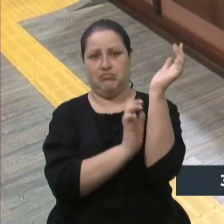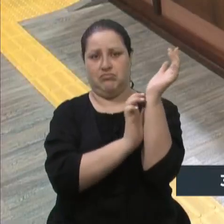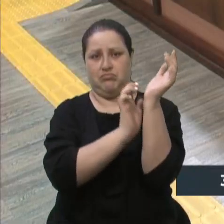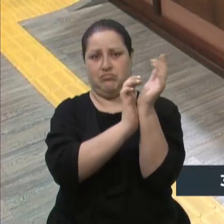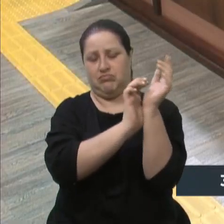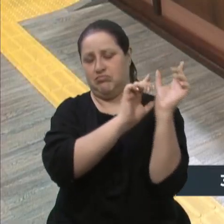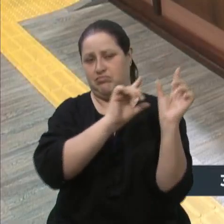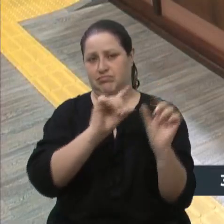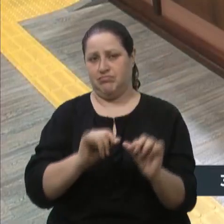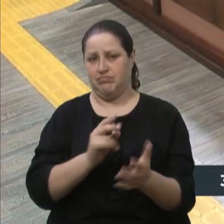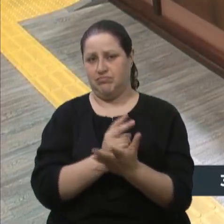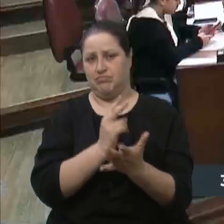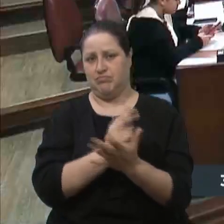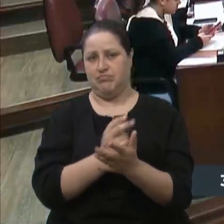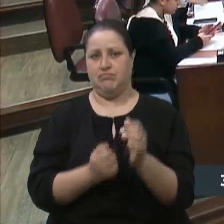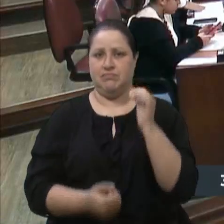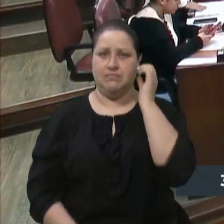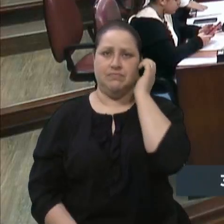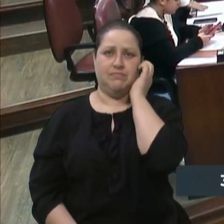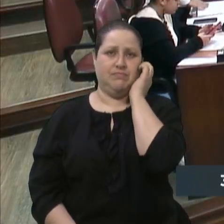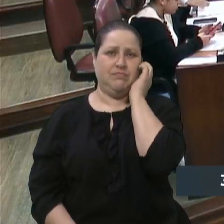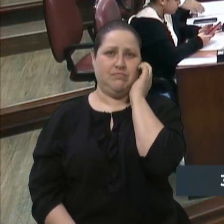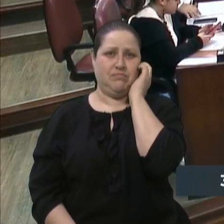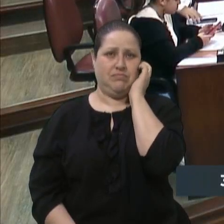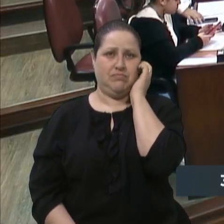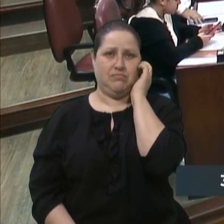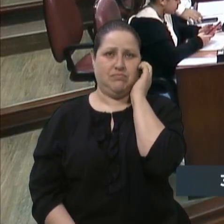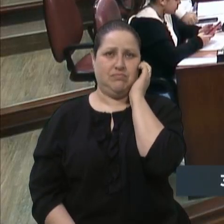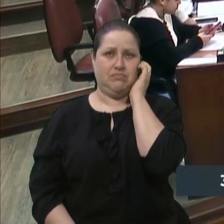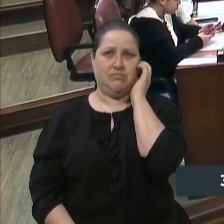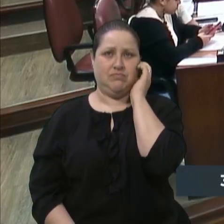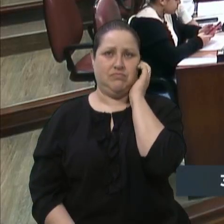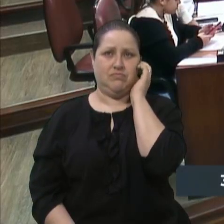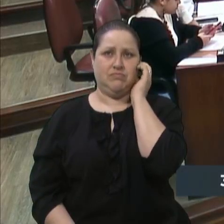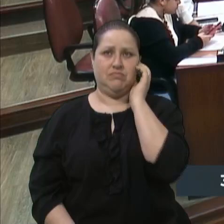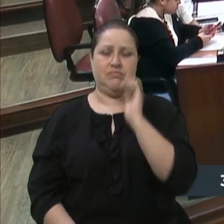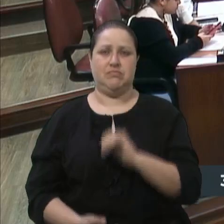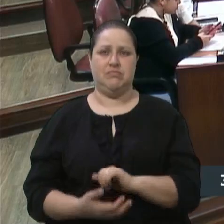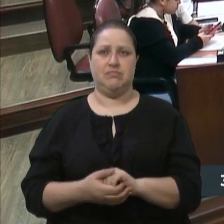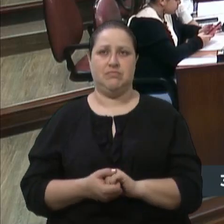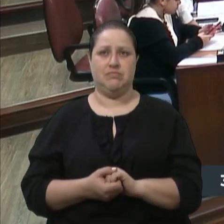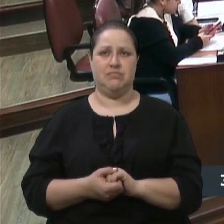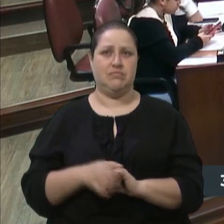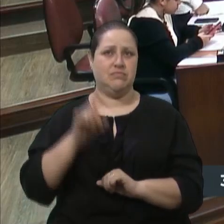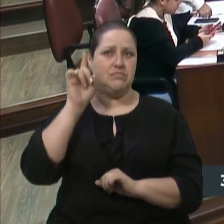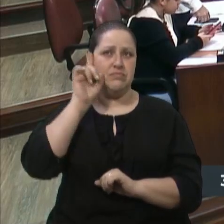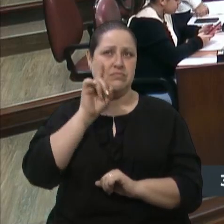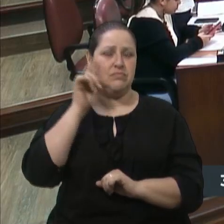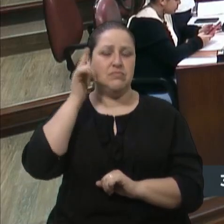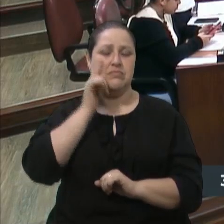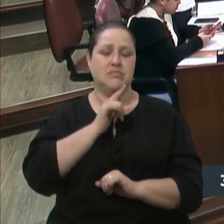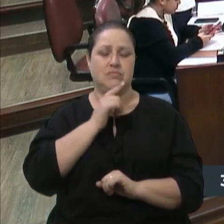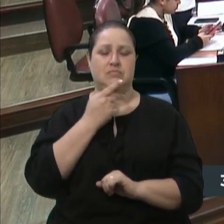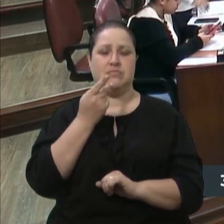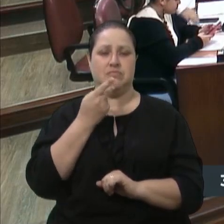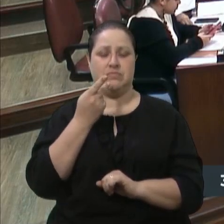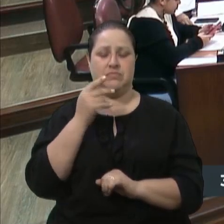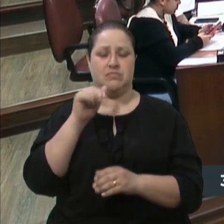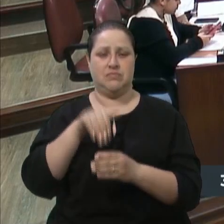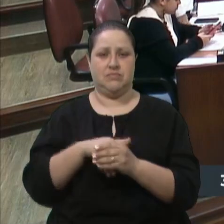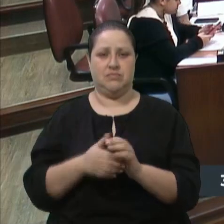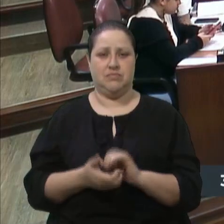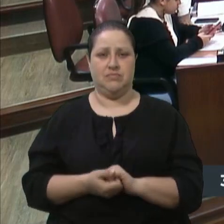Em ato com a palavra para declarar voto. Bom dia, presidente D'Ambros, colegas vereadoras, vereadores, as pessoas que nos